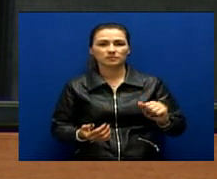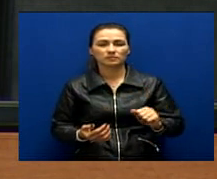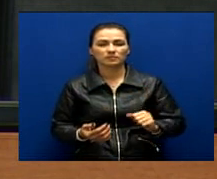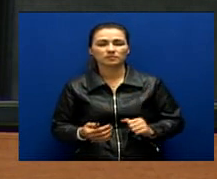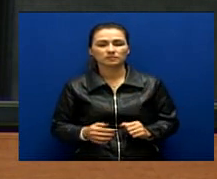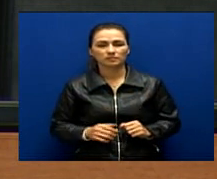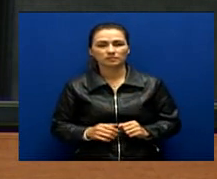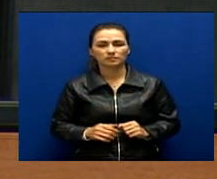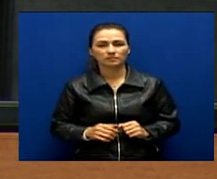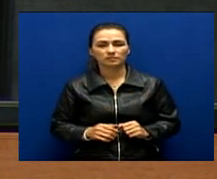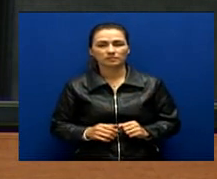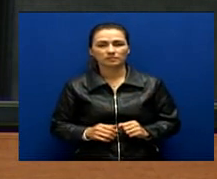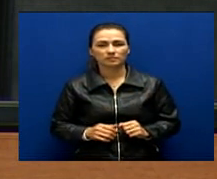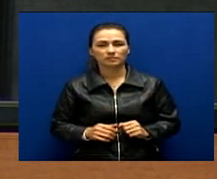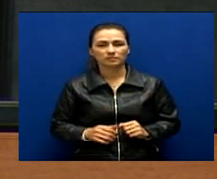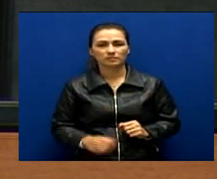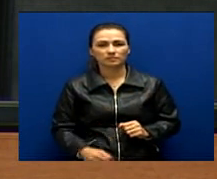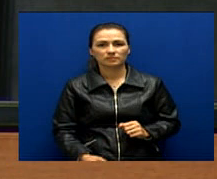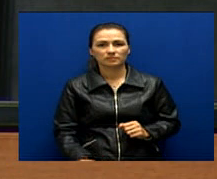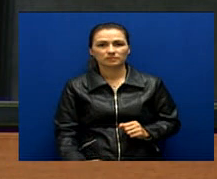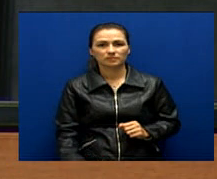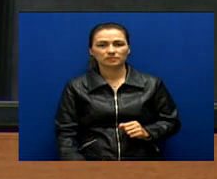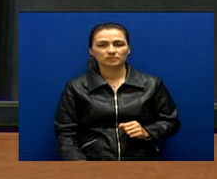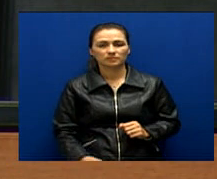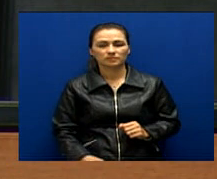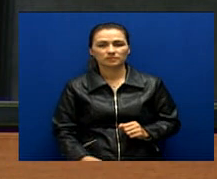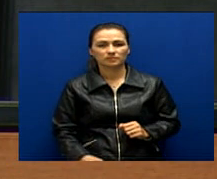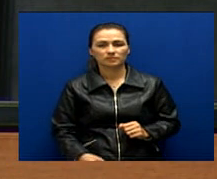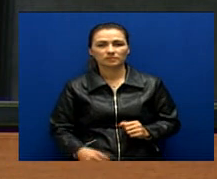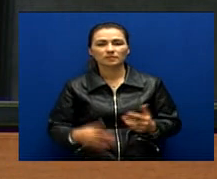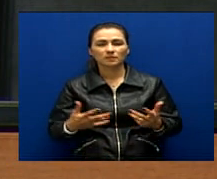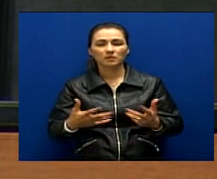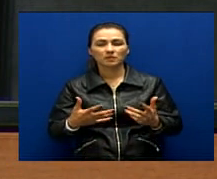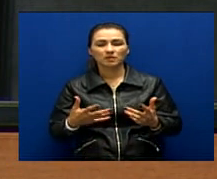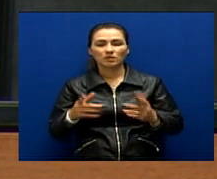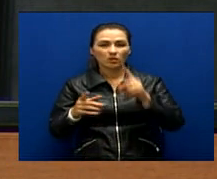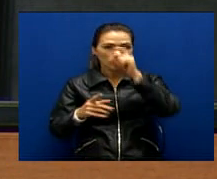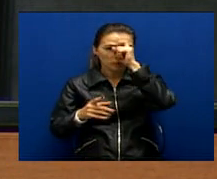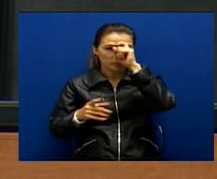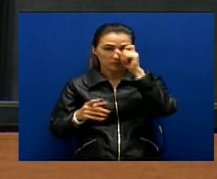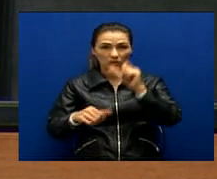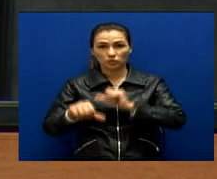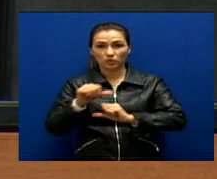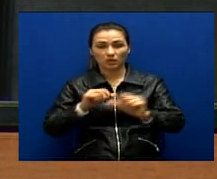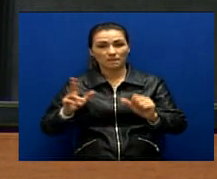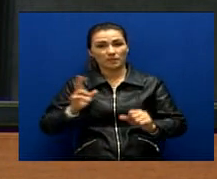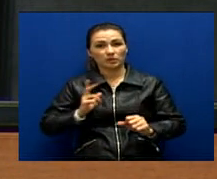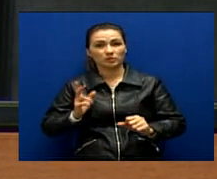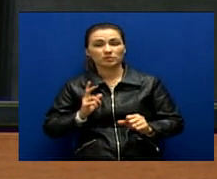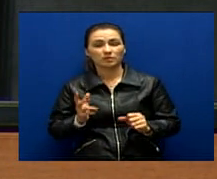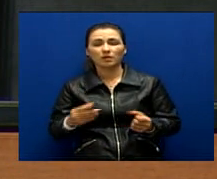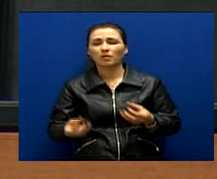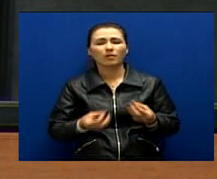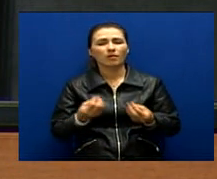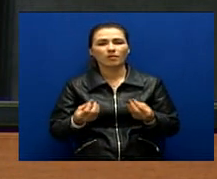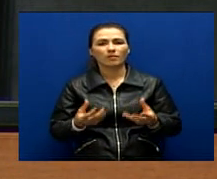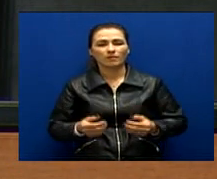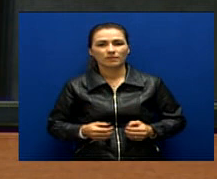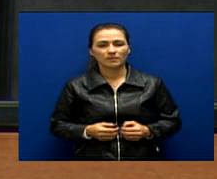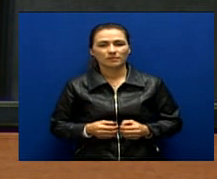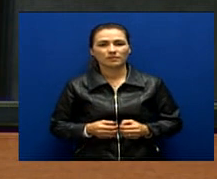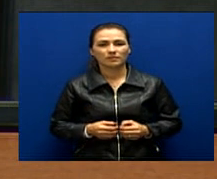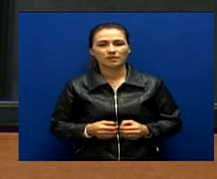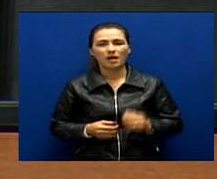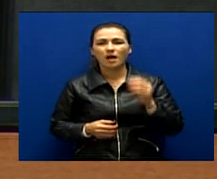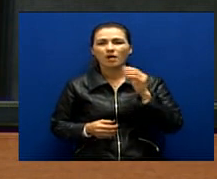tão com com a privatização terceirização temos a preocupação que o atendimento seja ainda mais